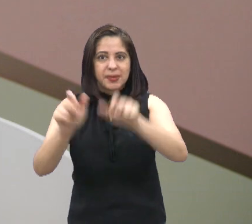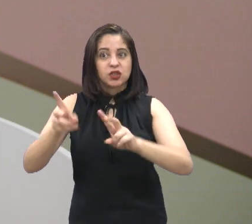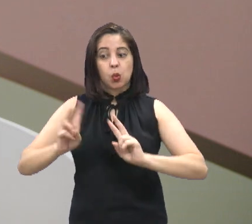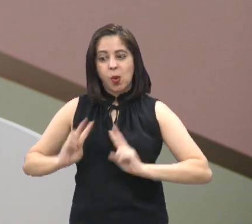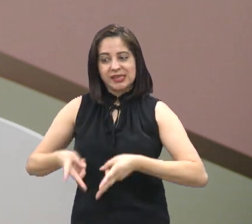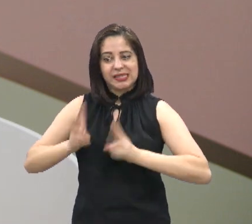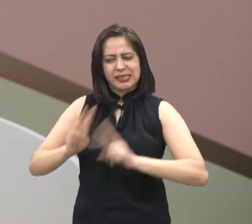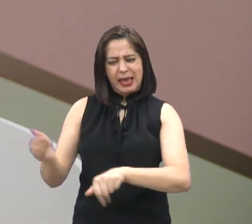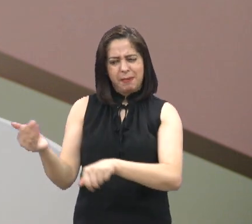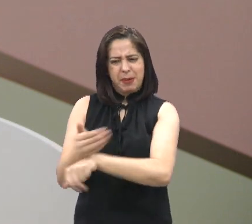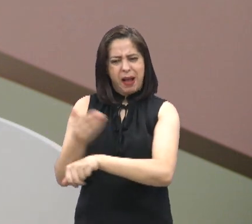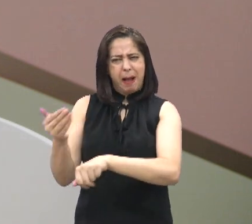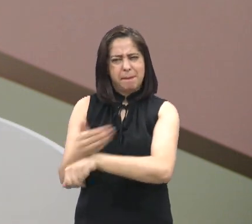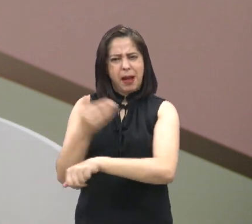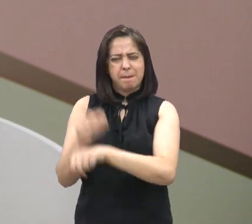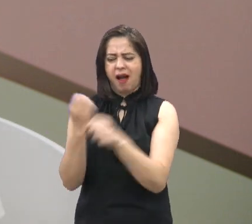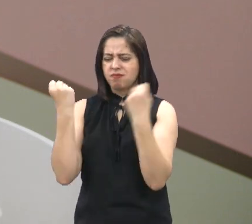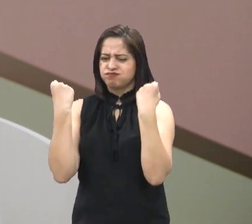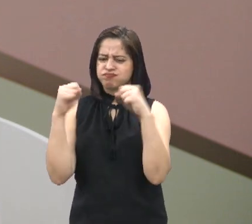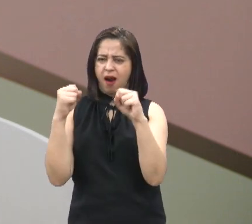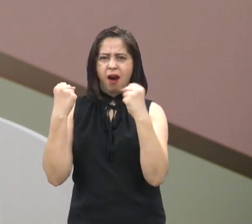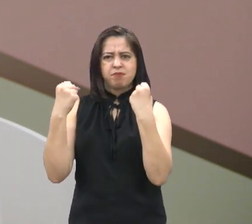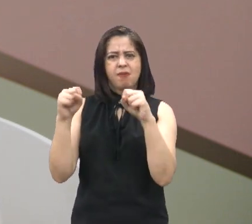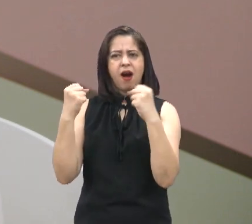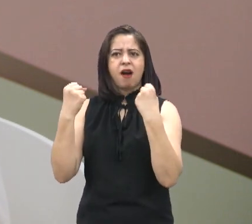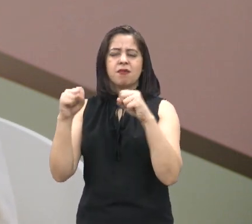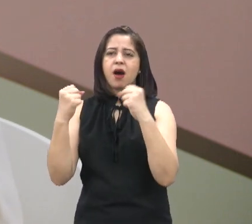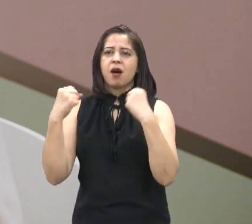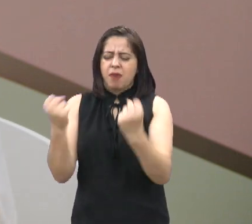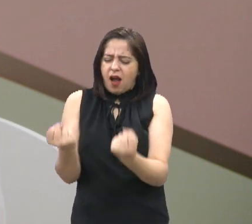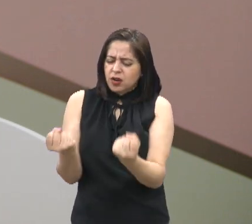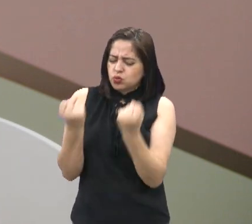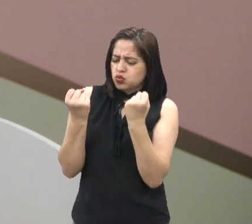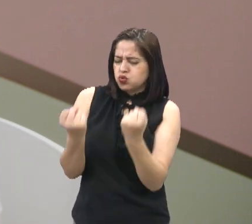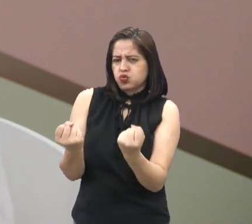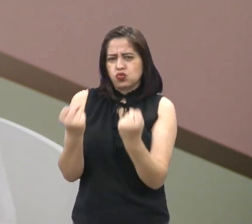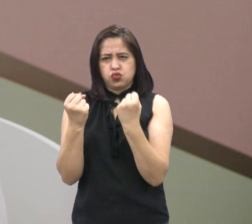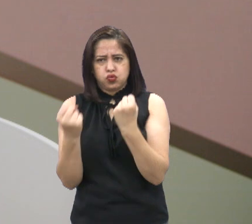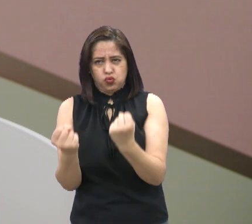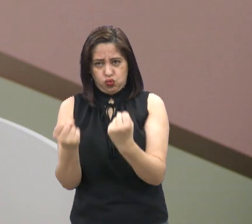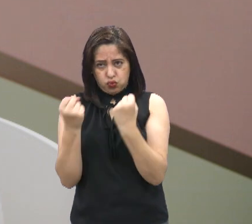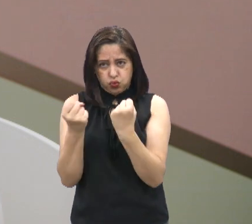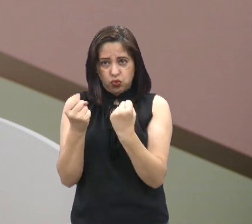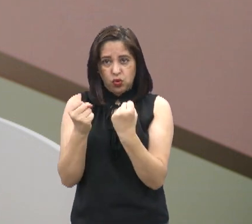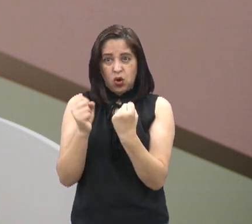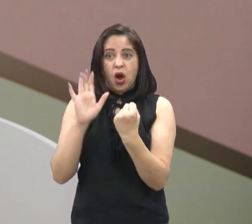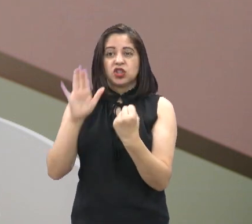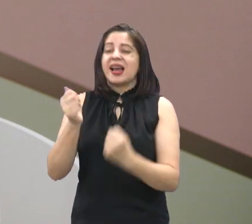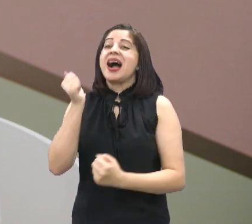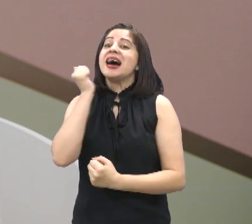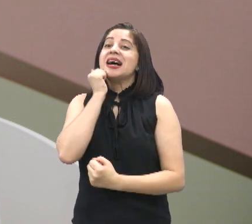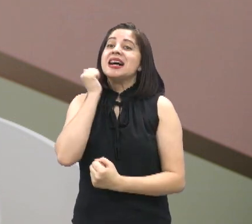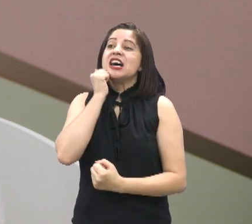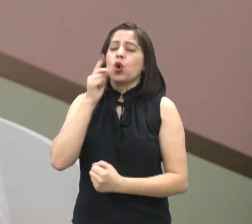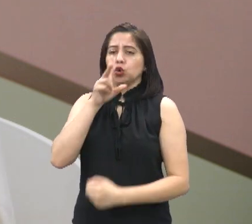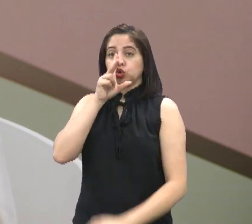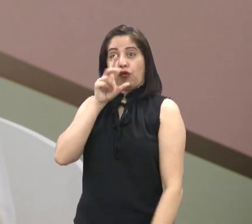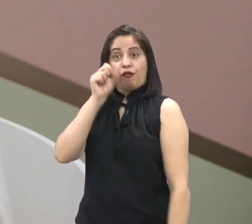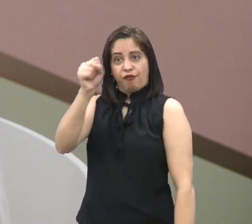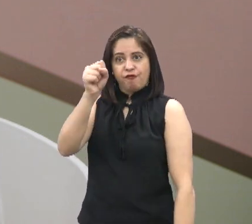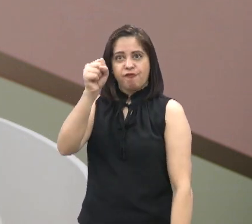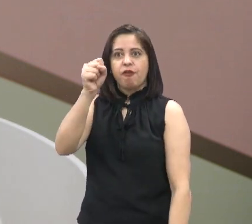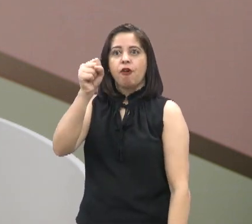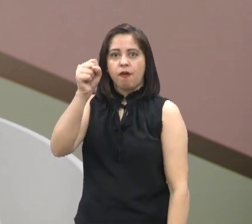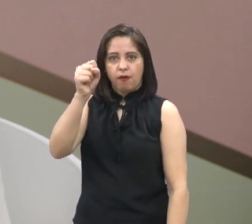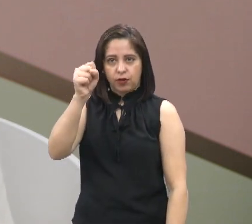desde criança, normalmente ele já tem um ganho de densidade óssea boa na fase da adolescência, no adulto